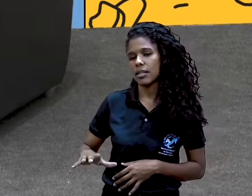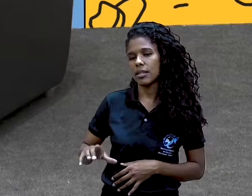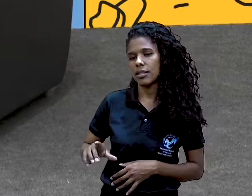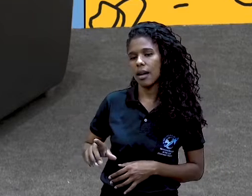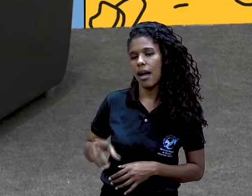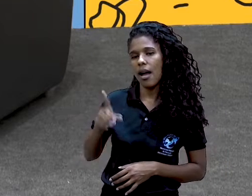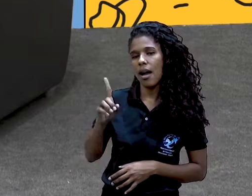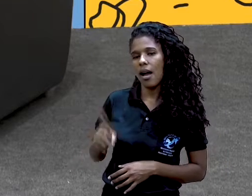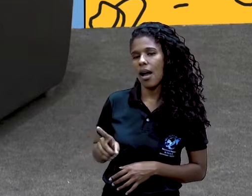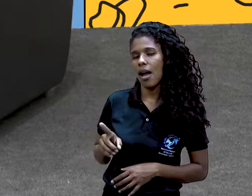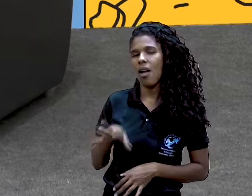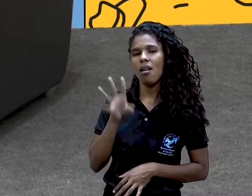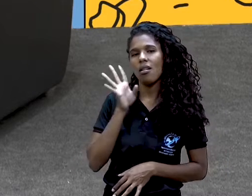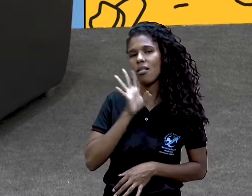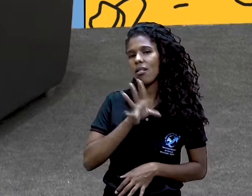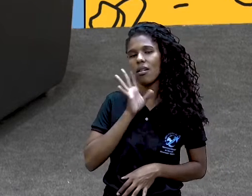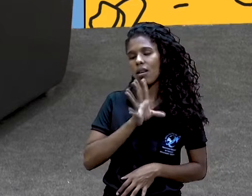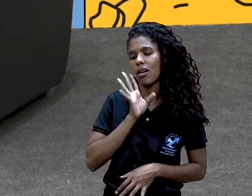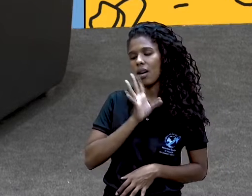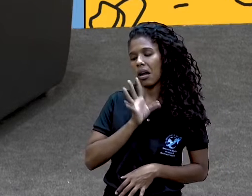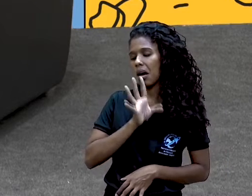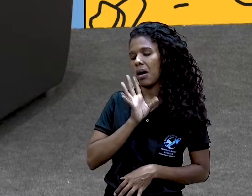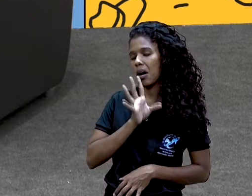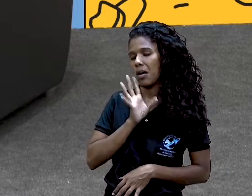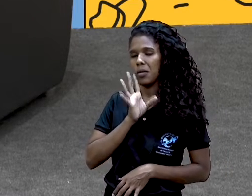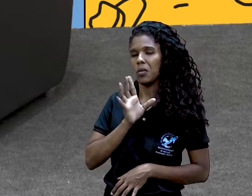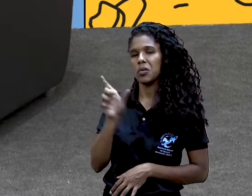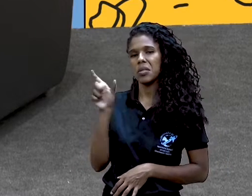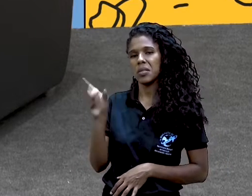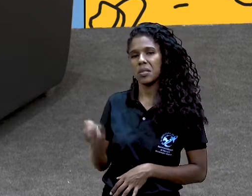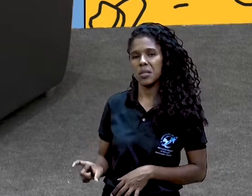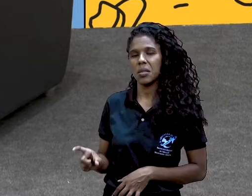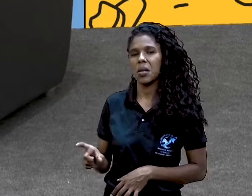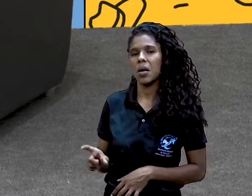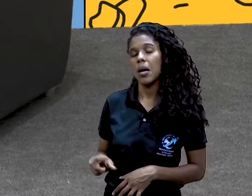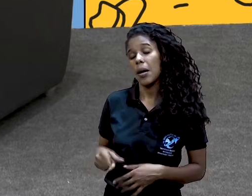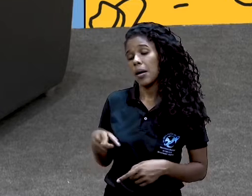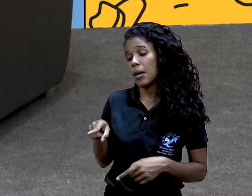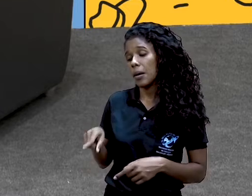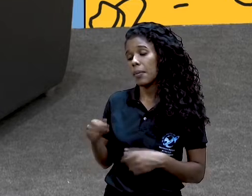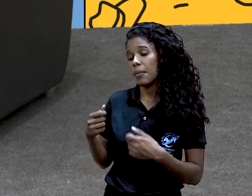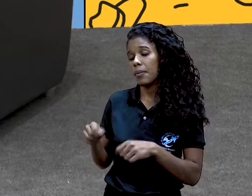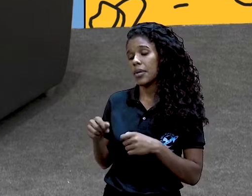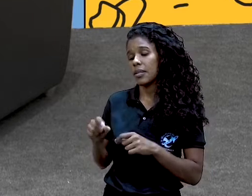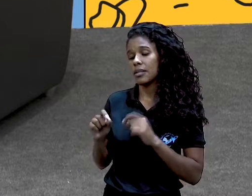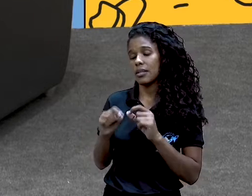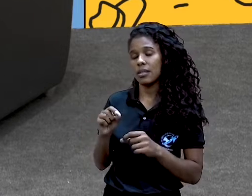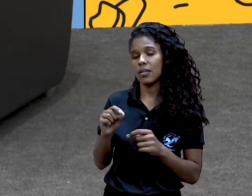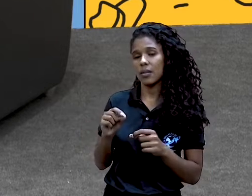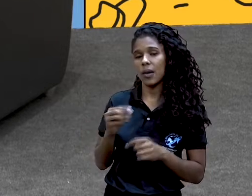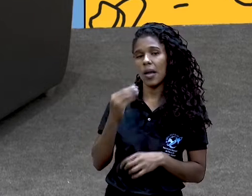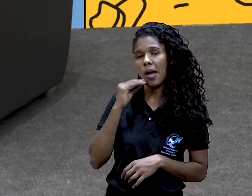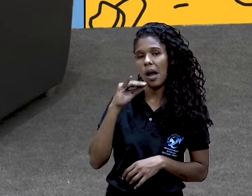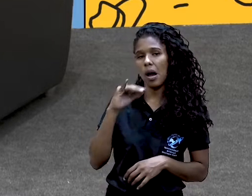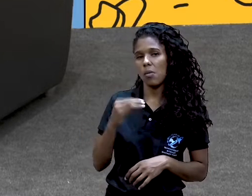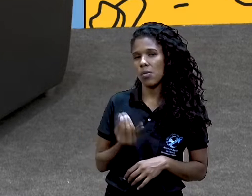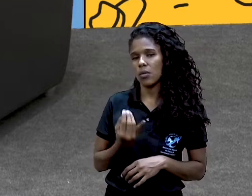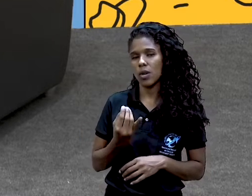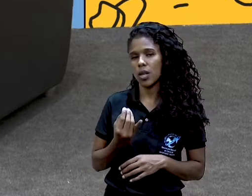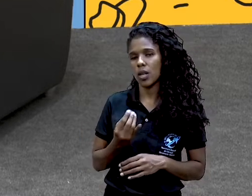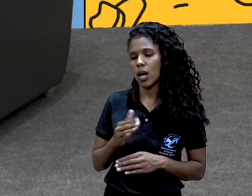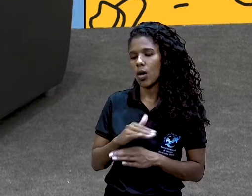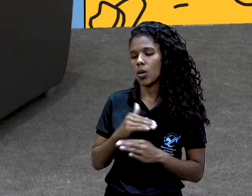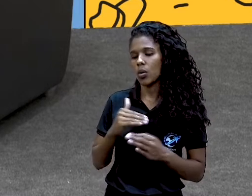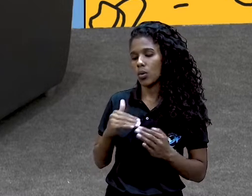gente tem que aproveitar tudo. O empreendedorismo, ele não tem como proposta levar uma criança para o trabalho, não, de jeito nenhum.